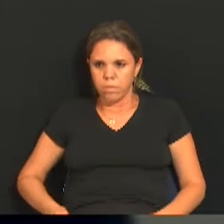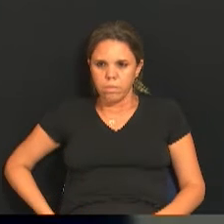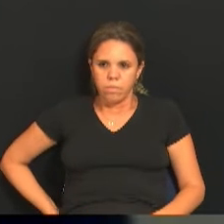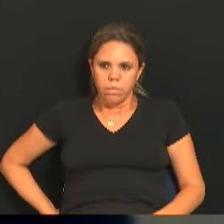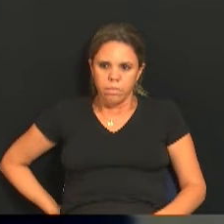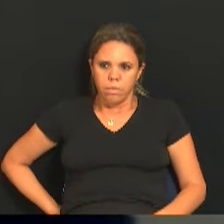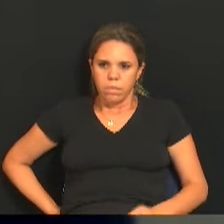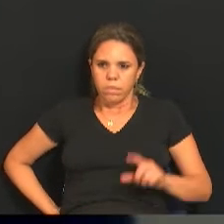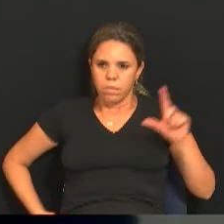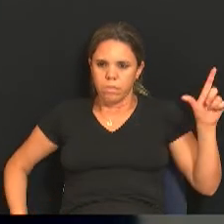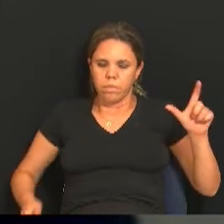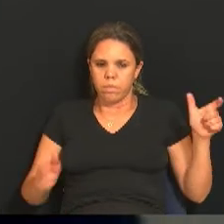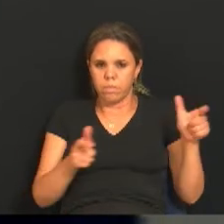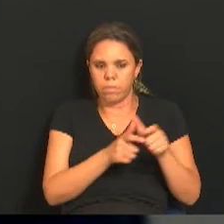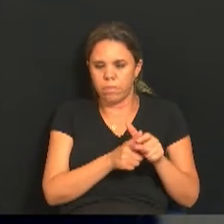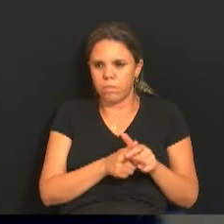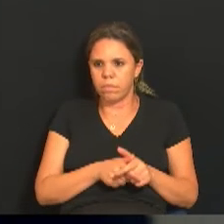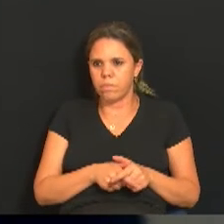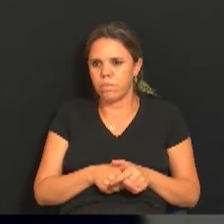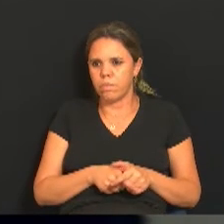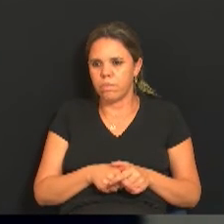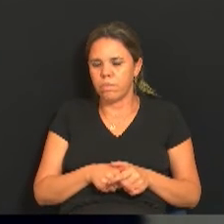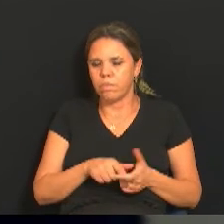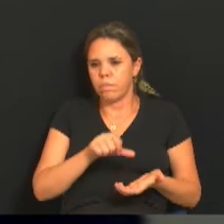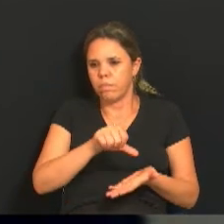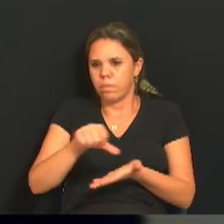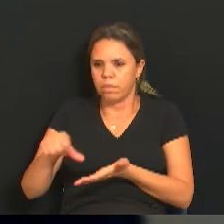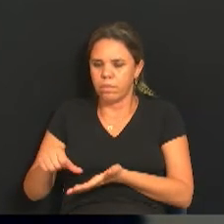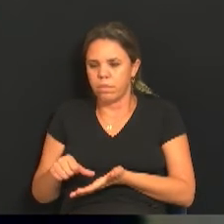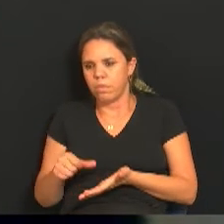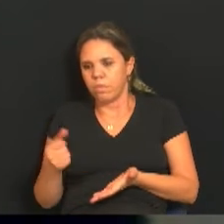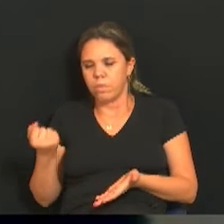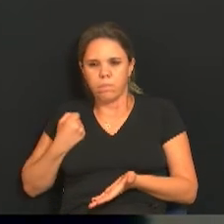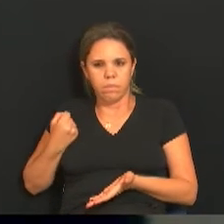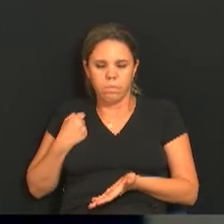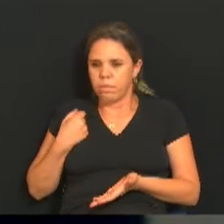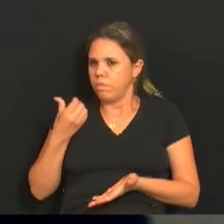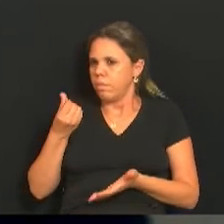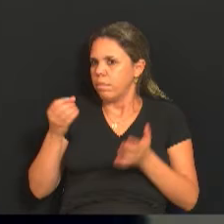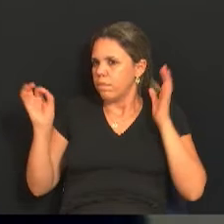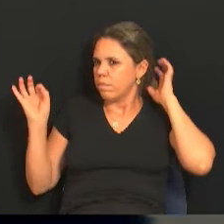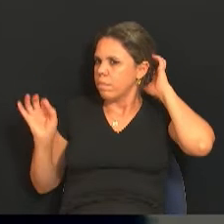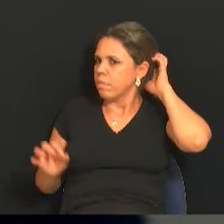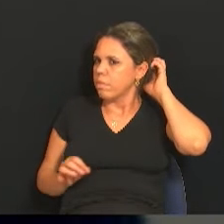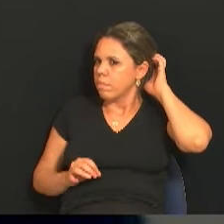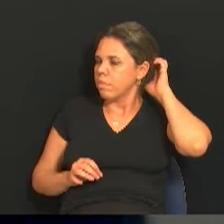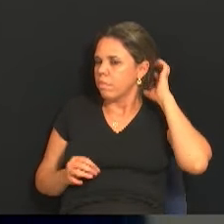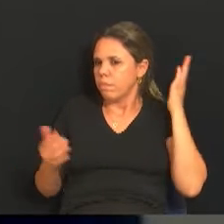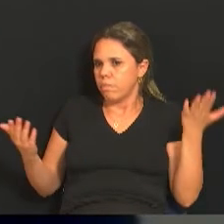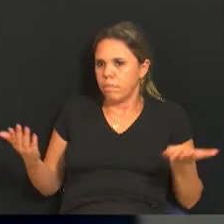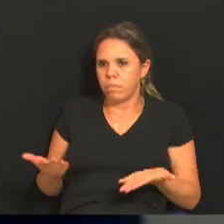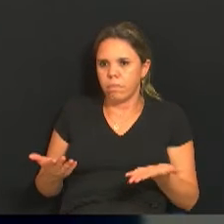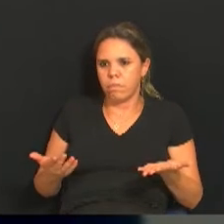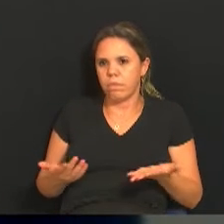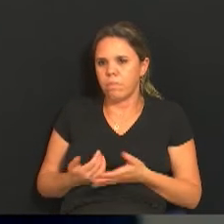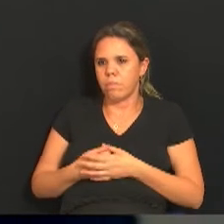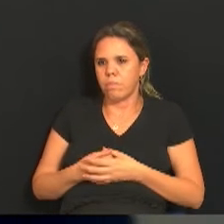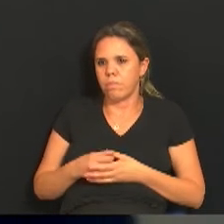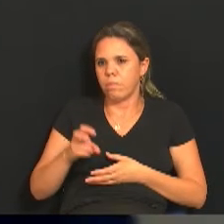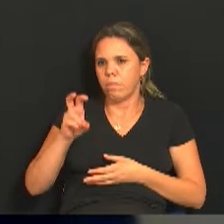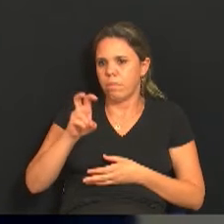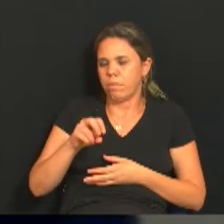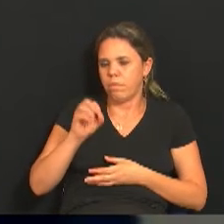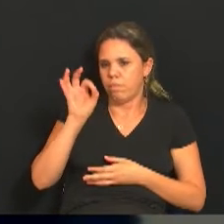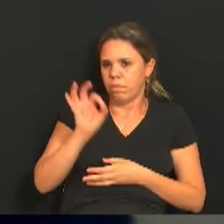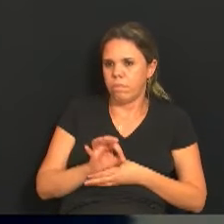leste diminuiu. Nas contagens anteriores, esse número ficava em torno de 60%. Hoje, ele gira em torno de 50%. A gente